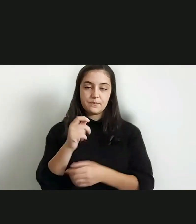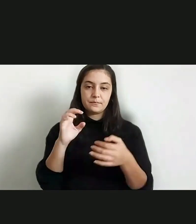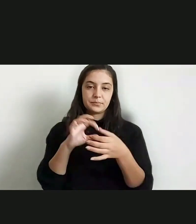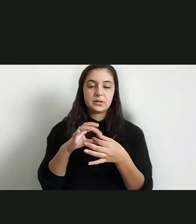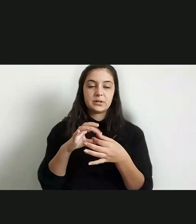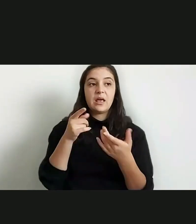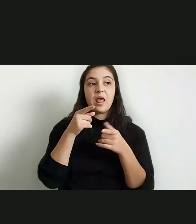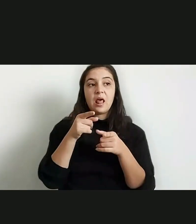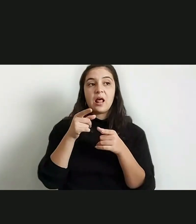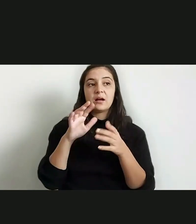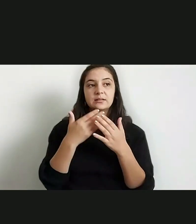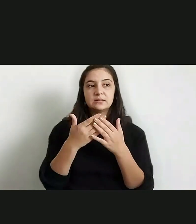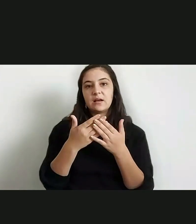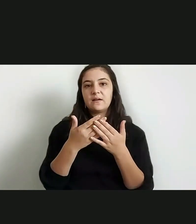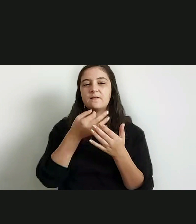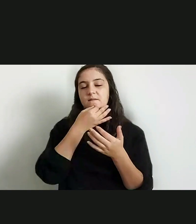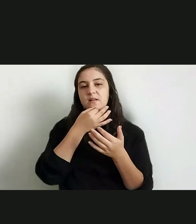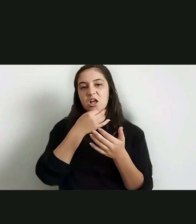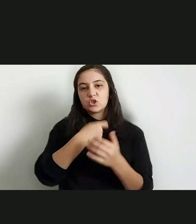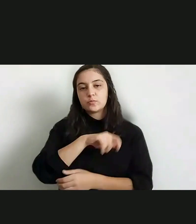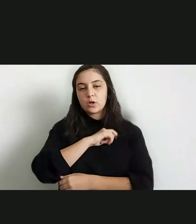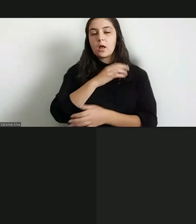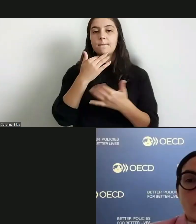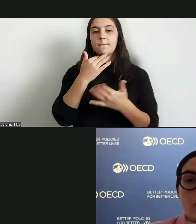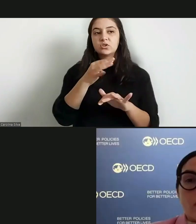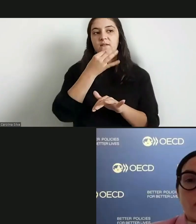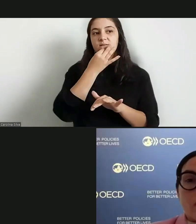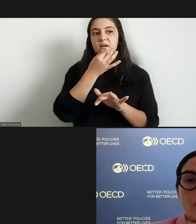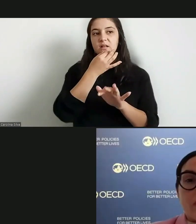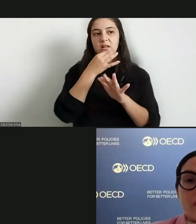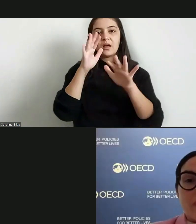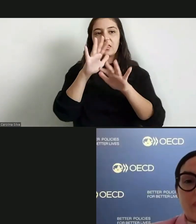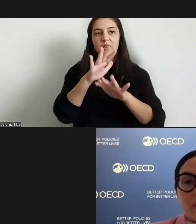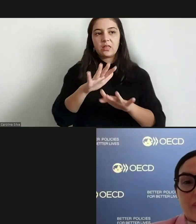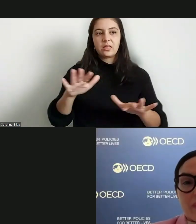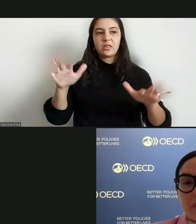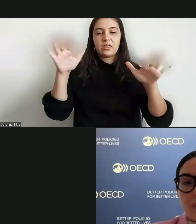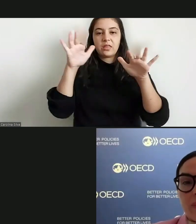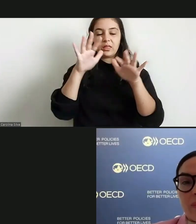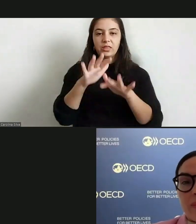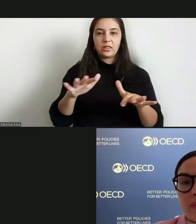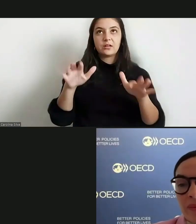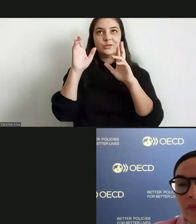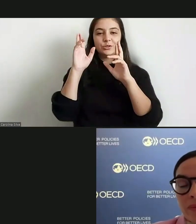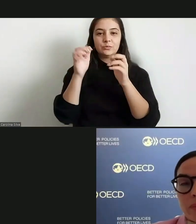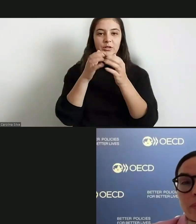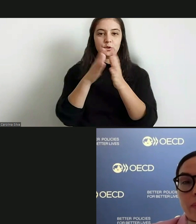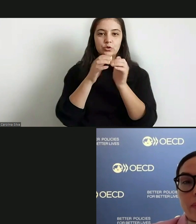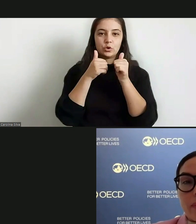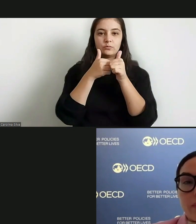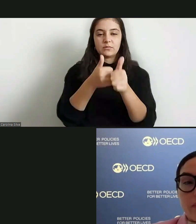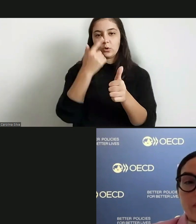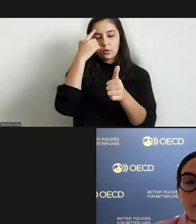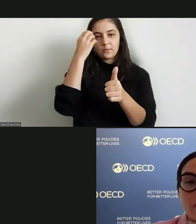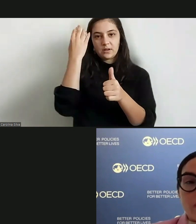Ela irá falar-nos em espanhol, mas irá falar devagar, e espero que todos a compreendam.